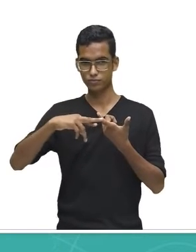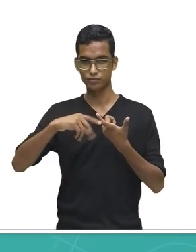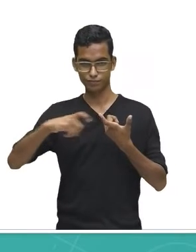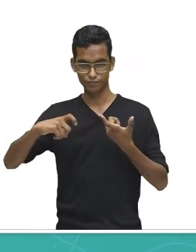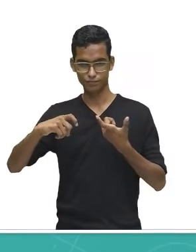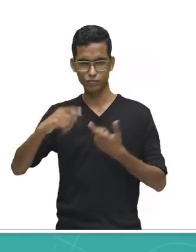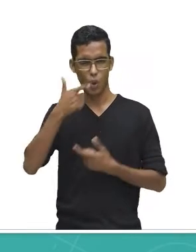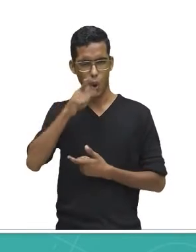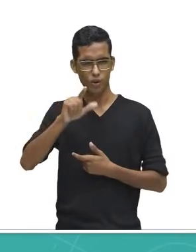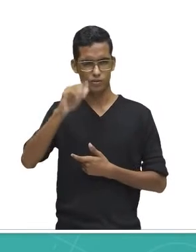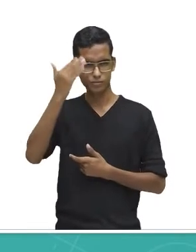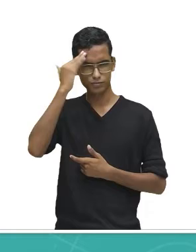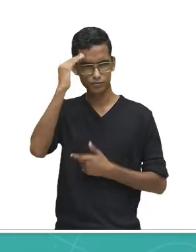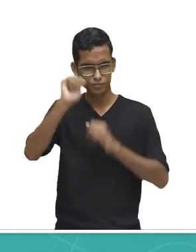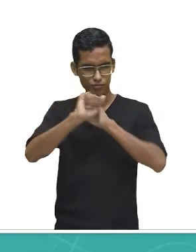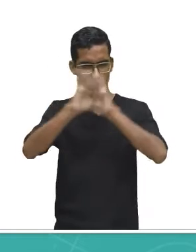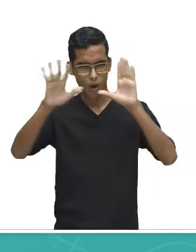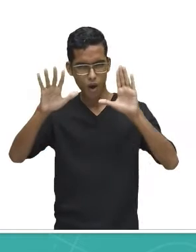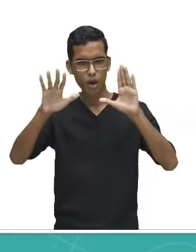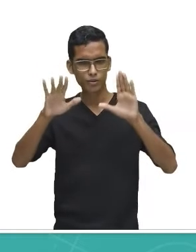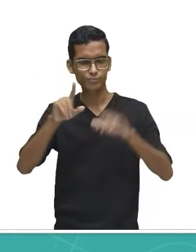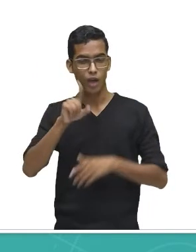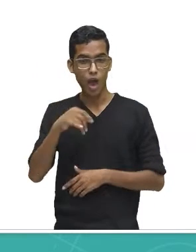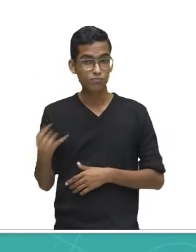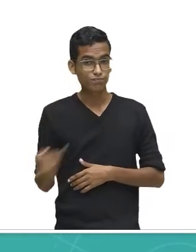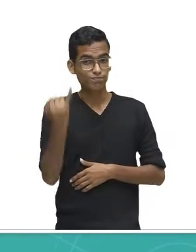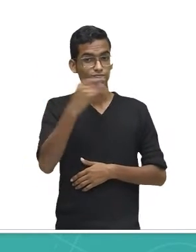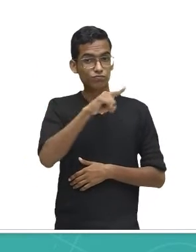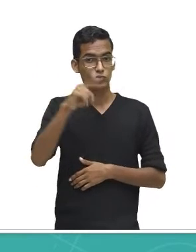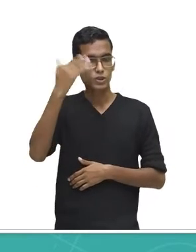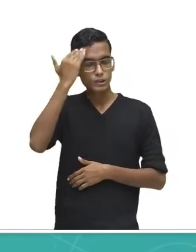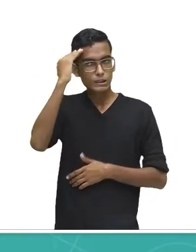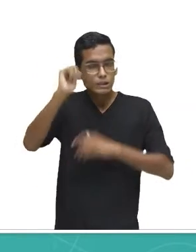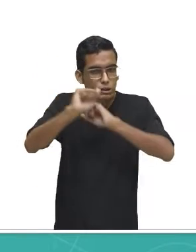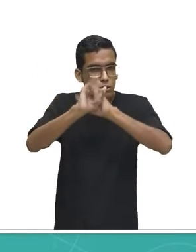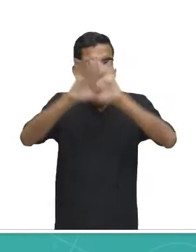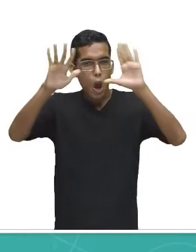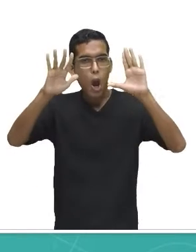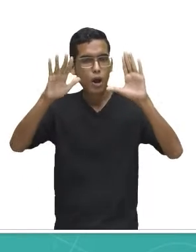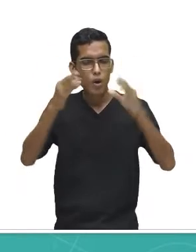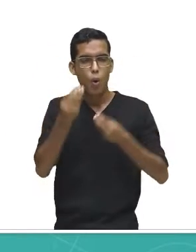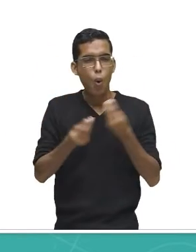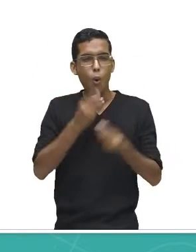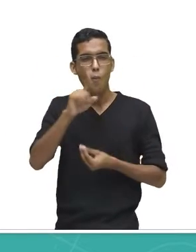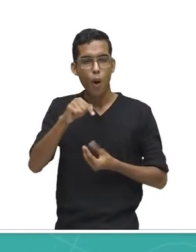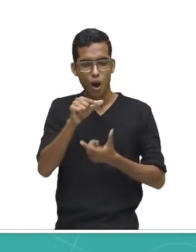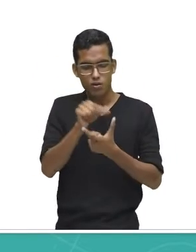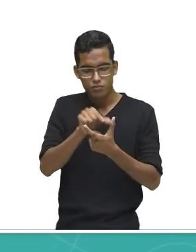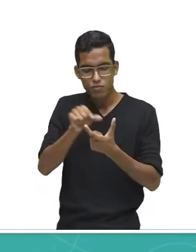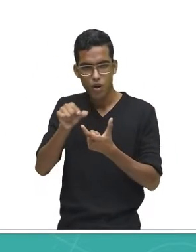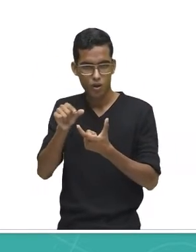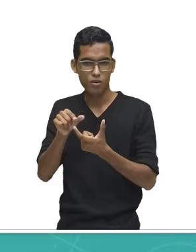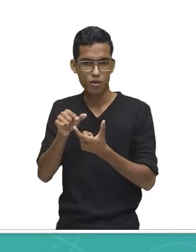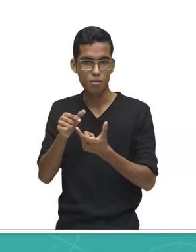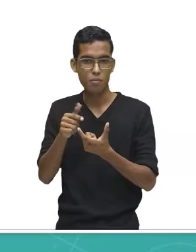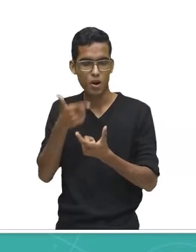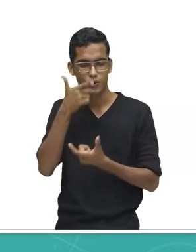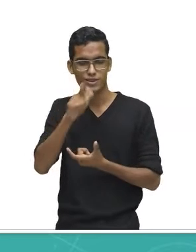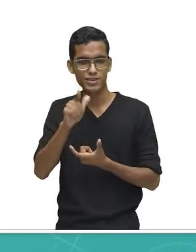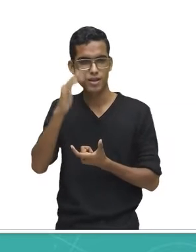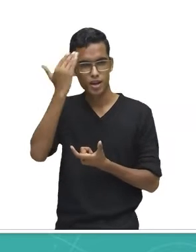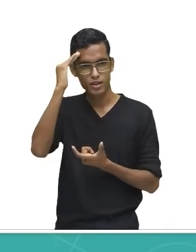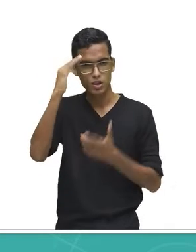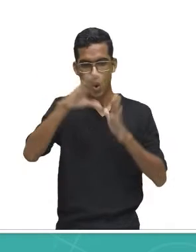você entender, né, essa situação da sílaba tônica para poder entender o assunto seguinte, tá